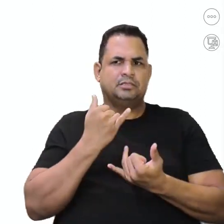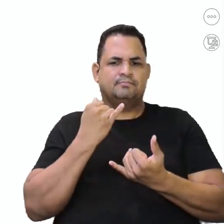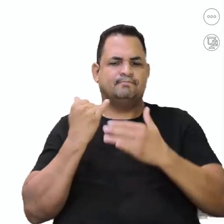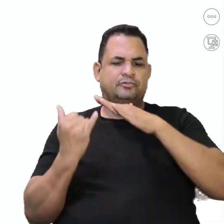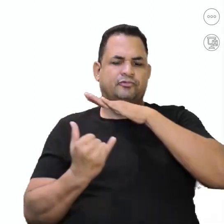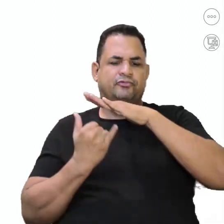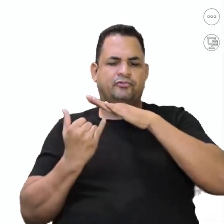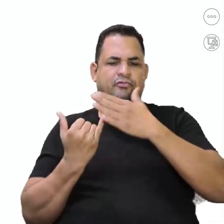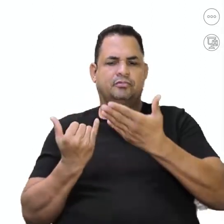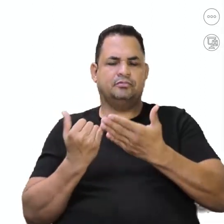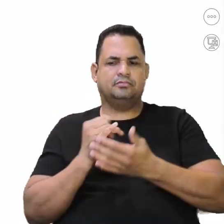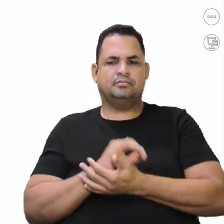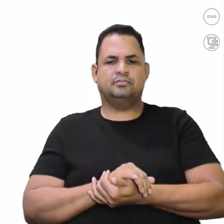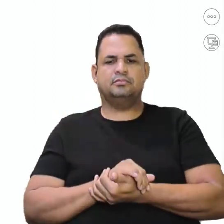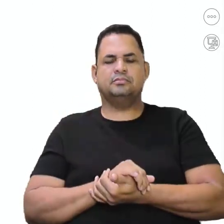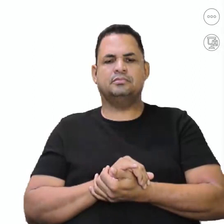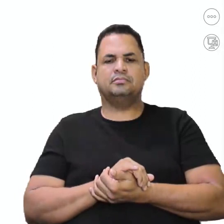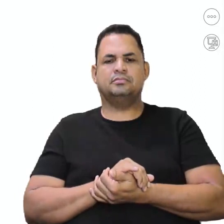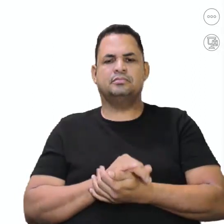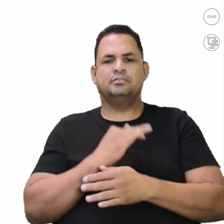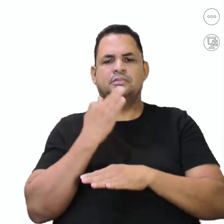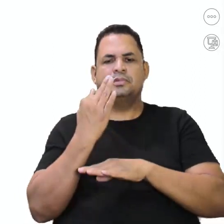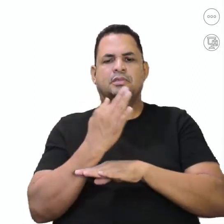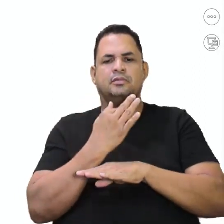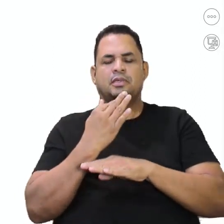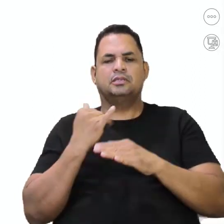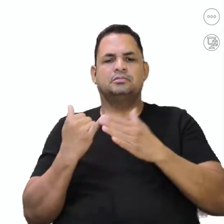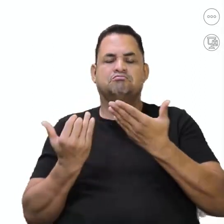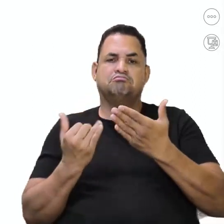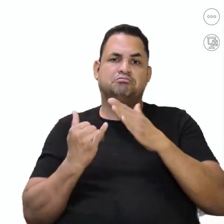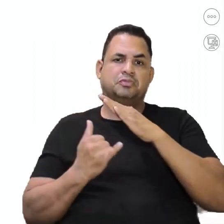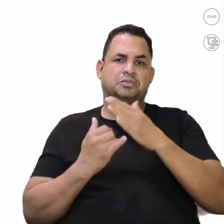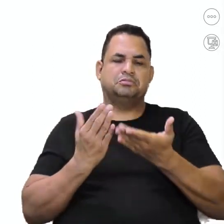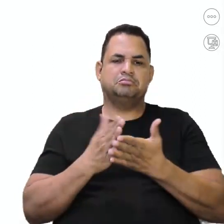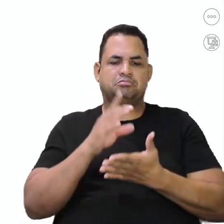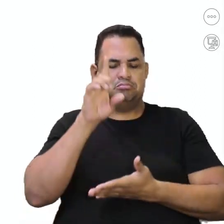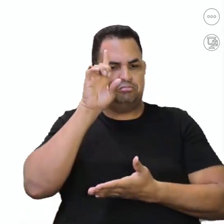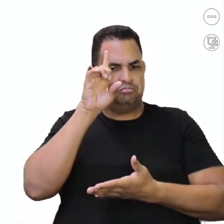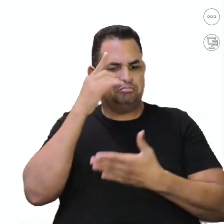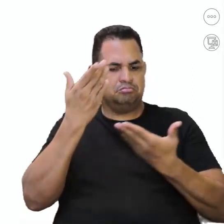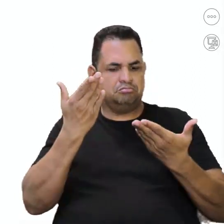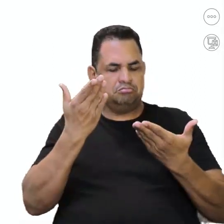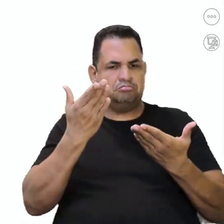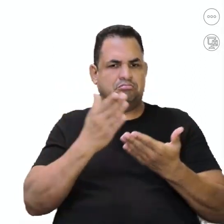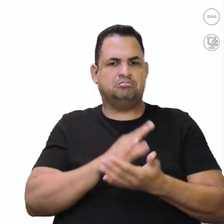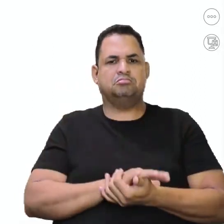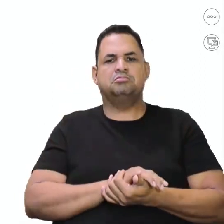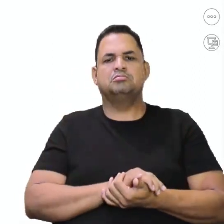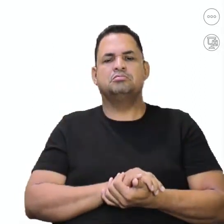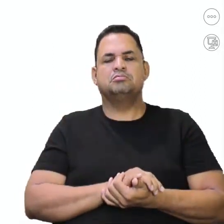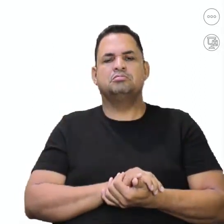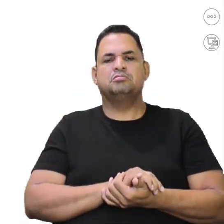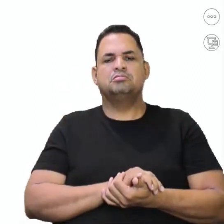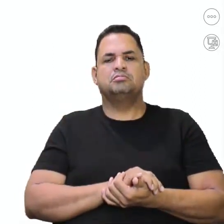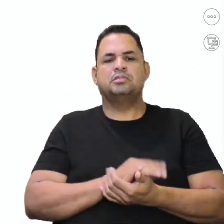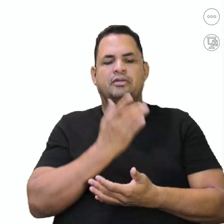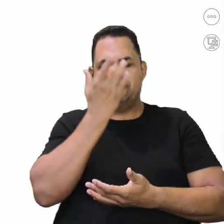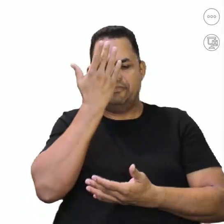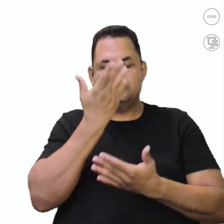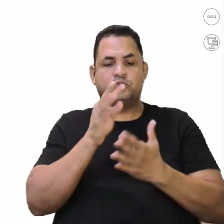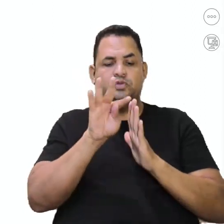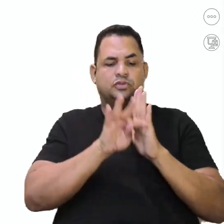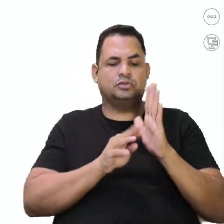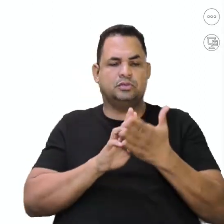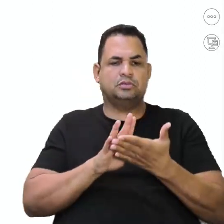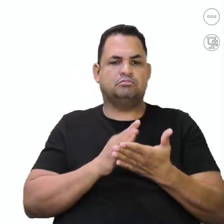informais para o dia a dia, certo? Entretanto, eu acho que isso deixa mais fácil o texto, porque fica mais fácil de traduzir. Claro que